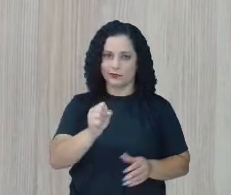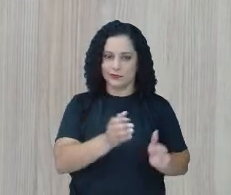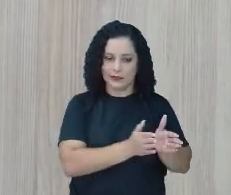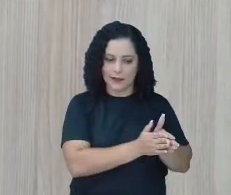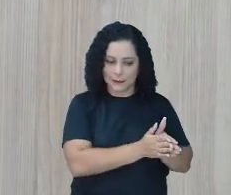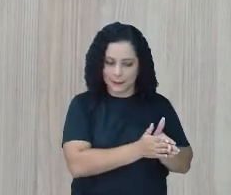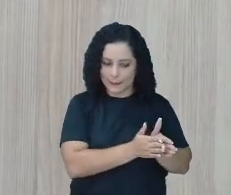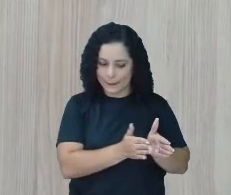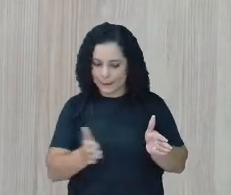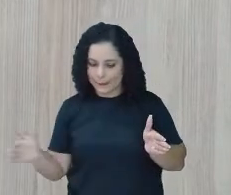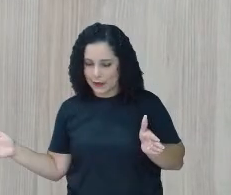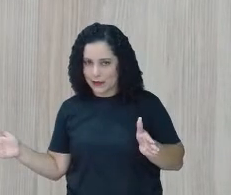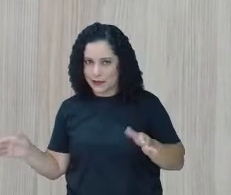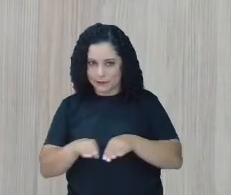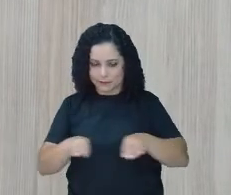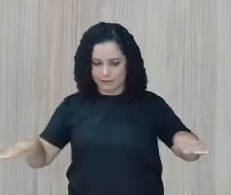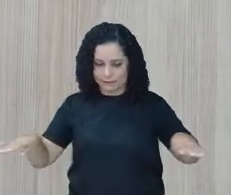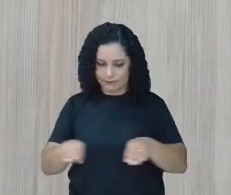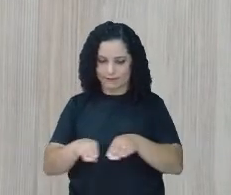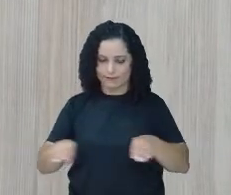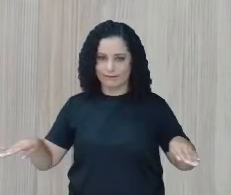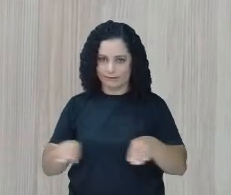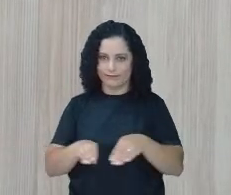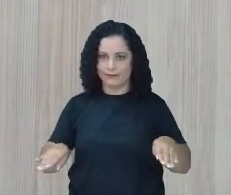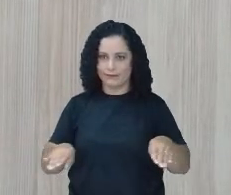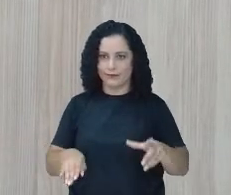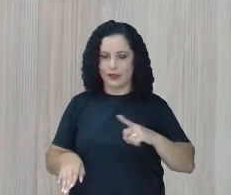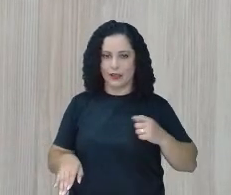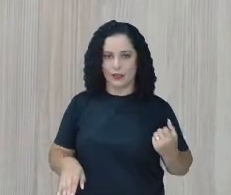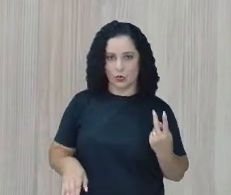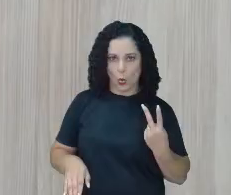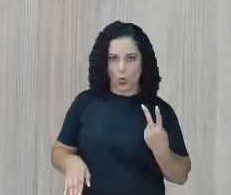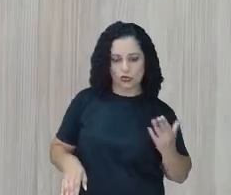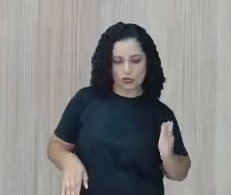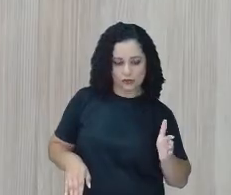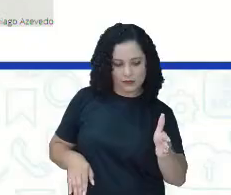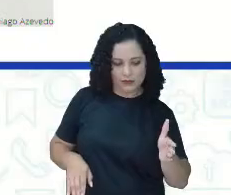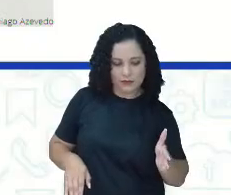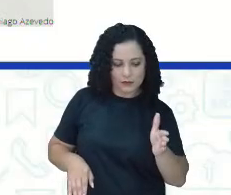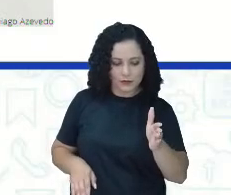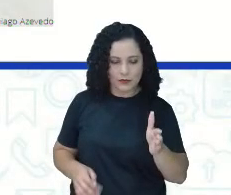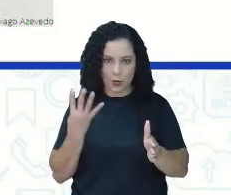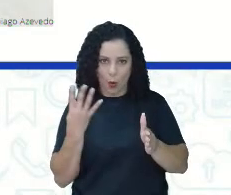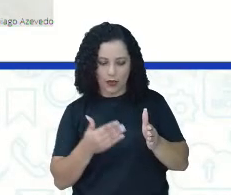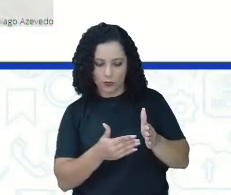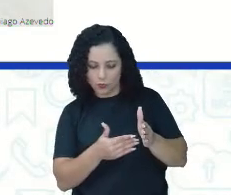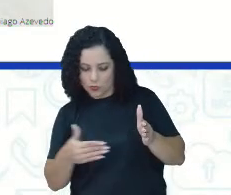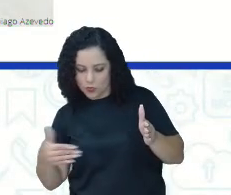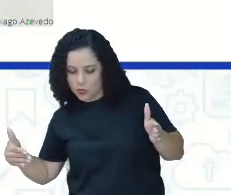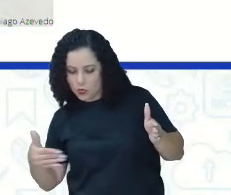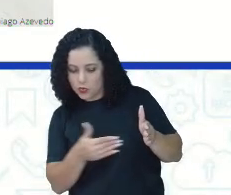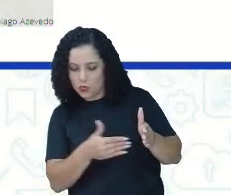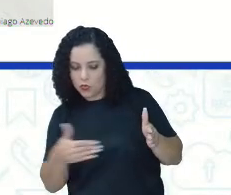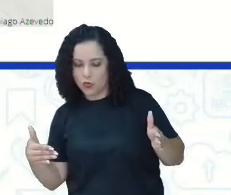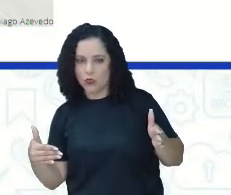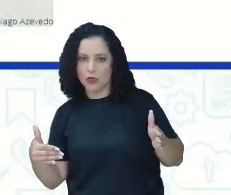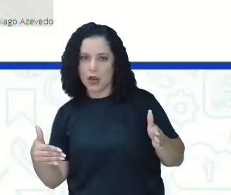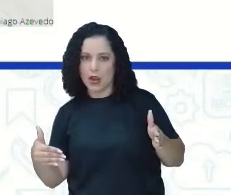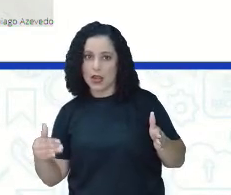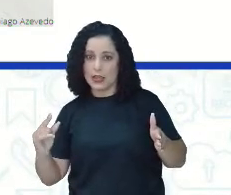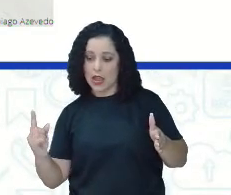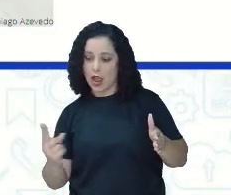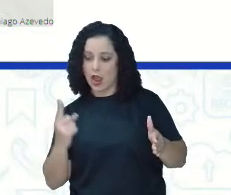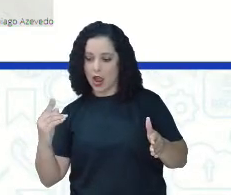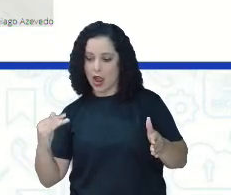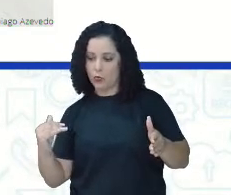base, certo? É 2 por 4, tá? Então, dá 8 bloquinhos. E a altura, como é 3, você poderia até